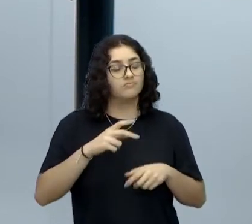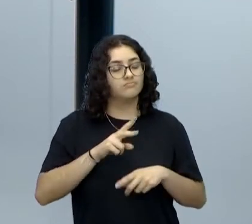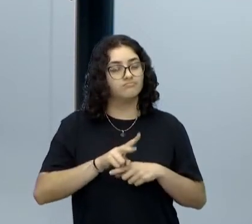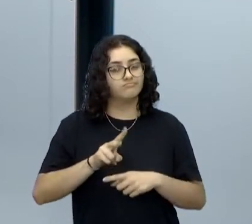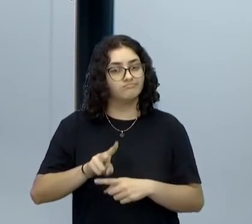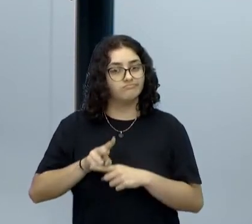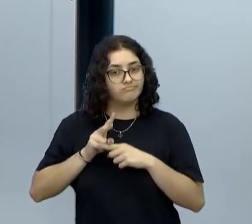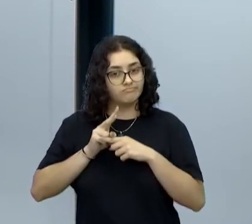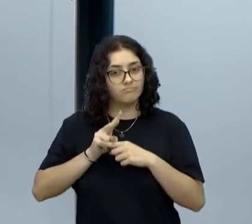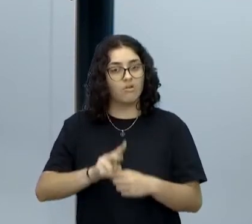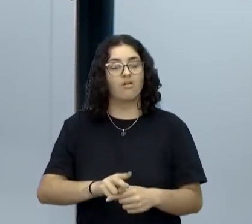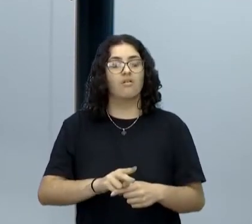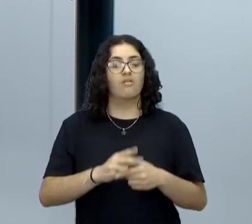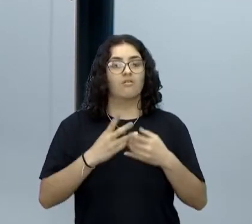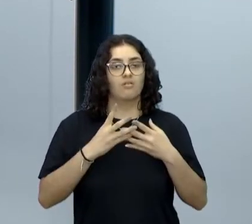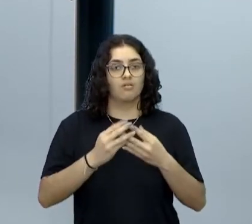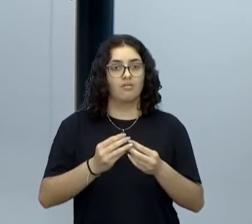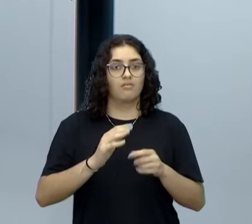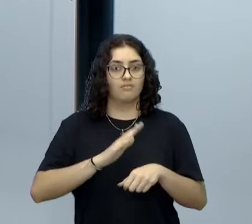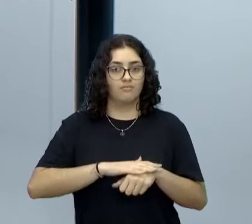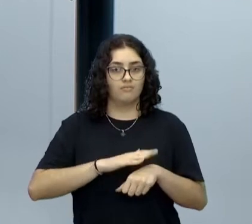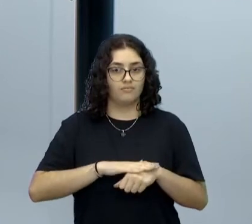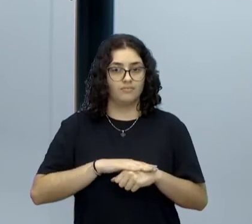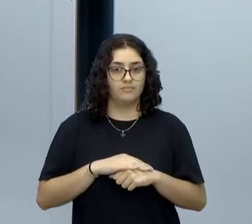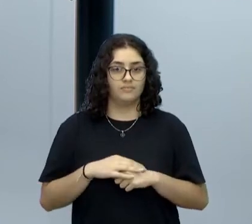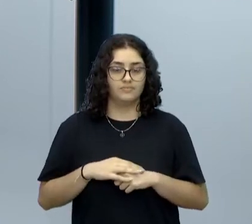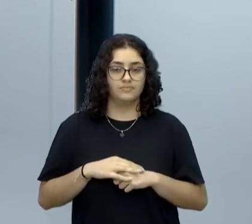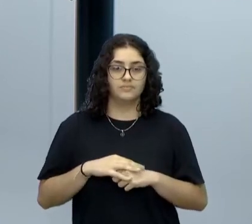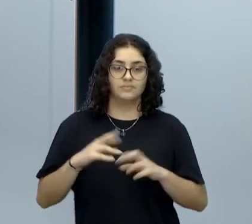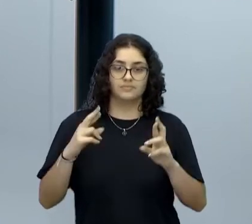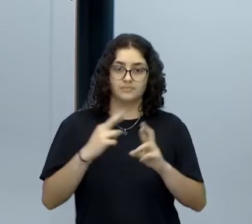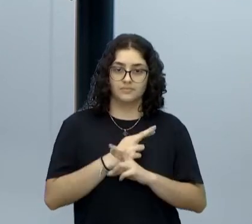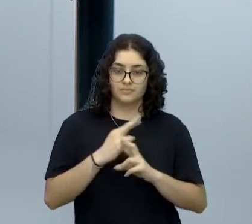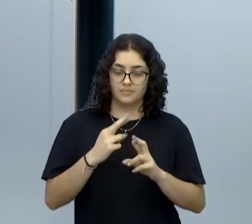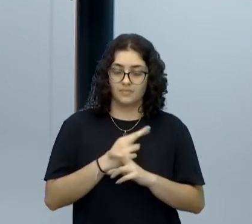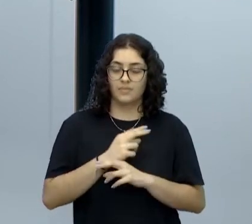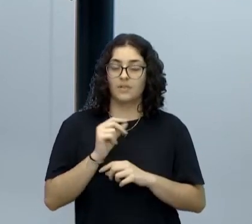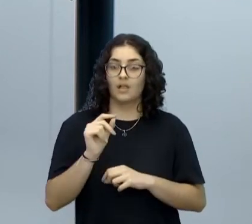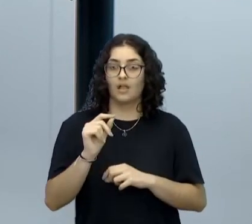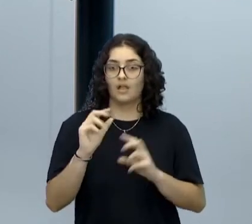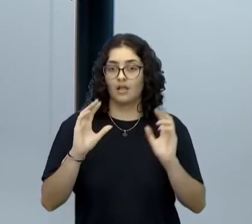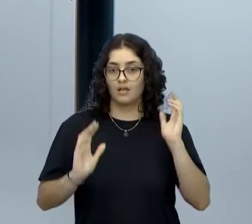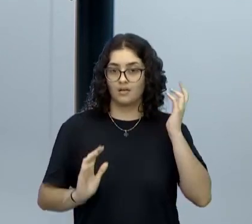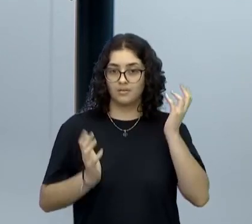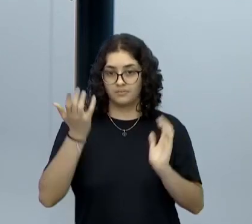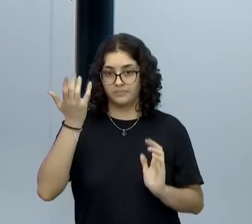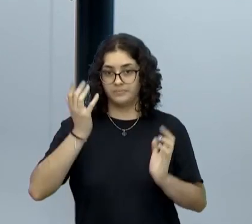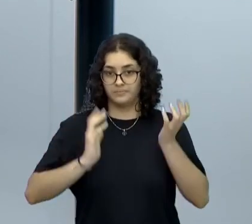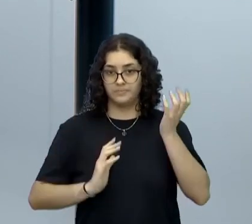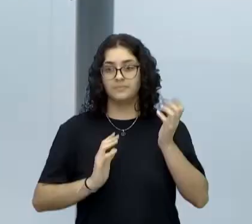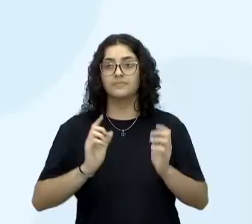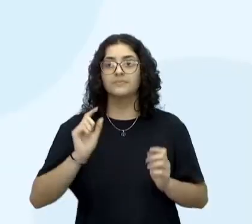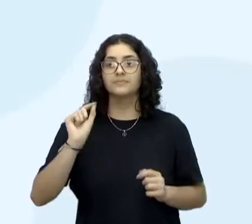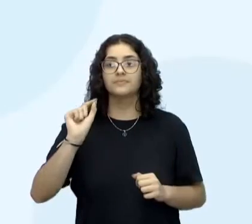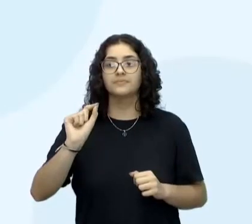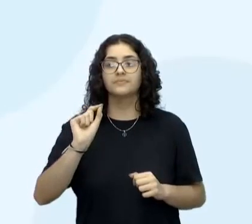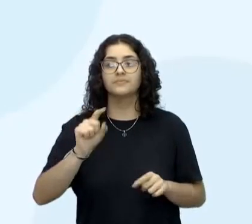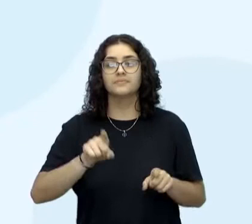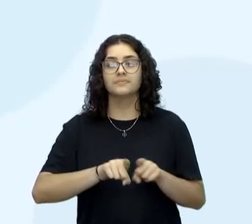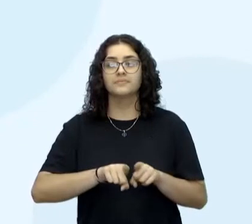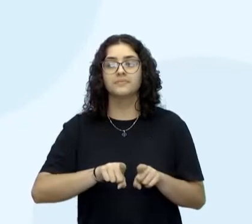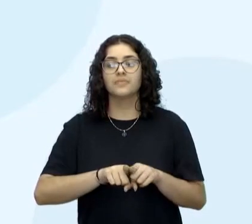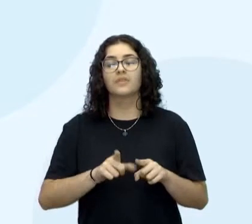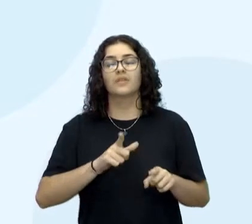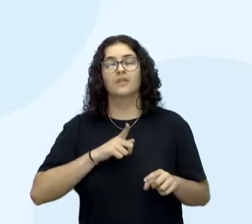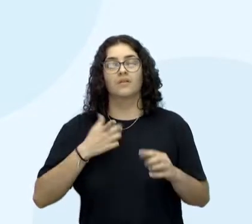olho nessas atuações também em relação ao clima, tá certo? E, por fim, a gente tem a última